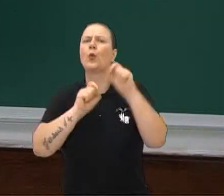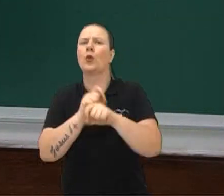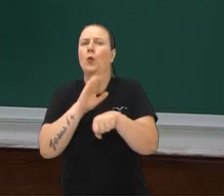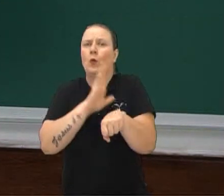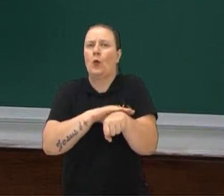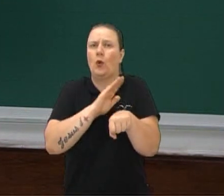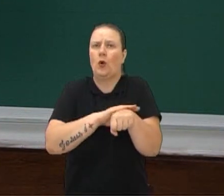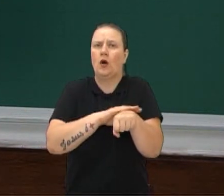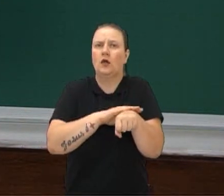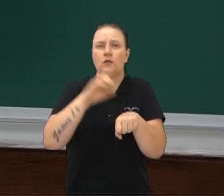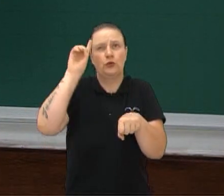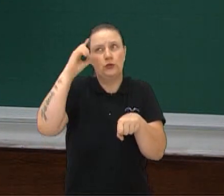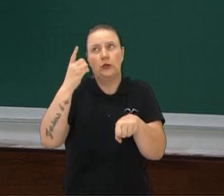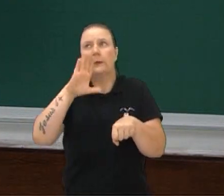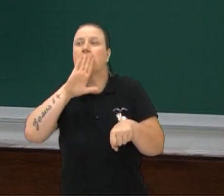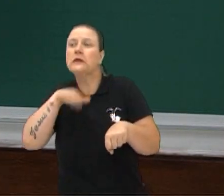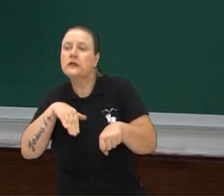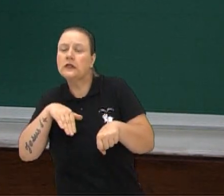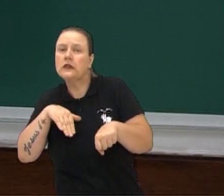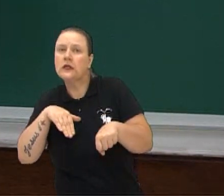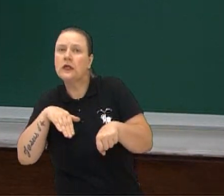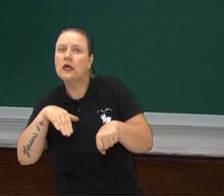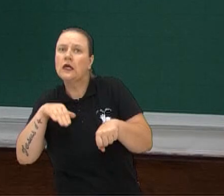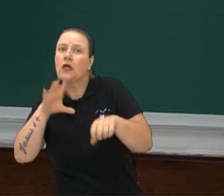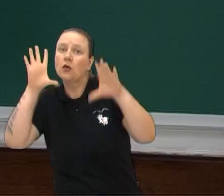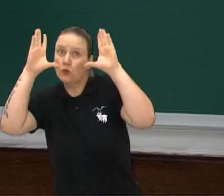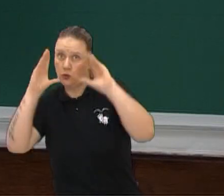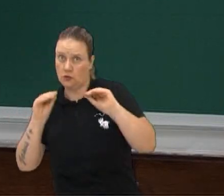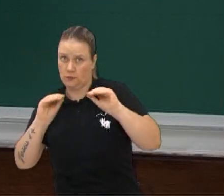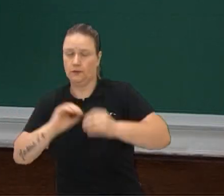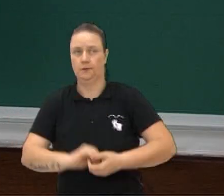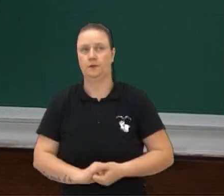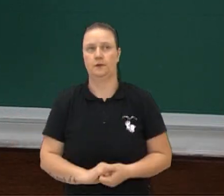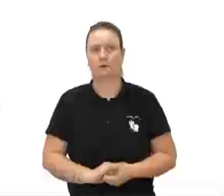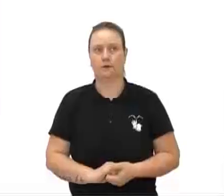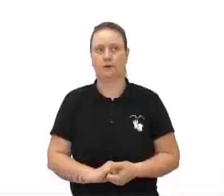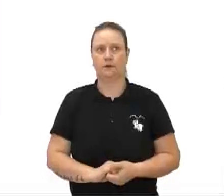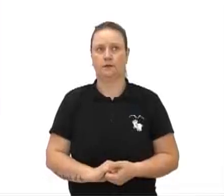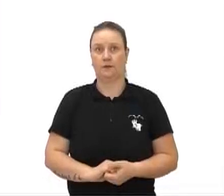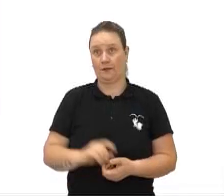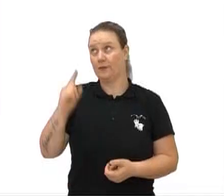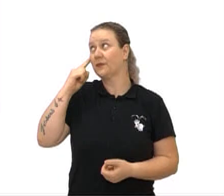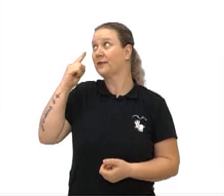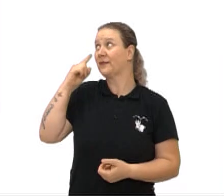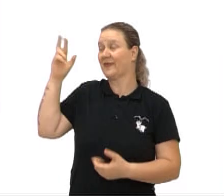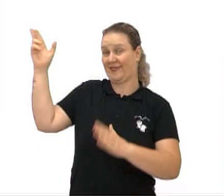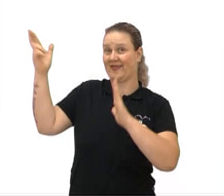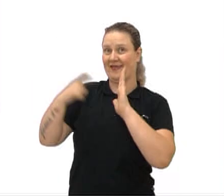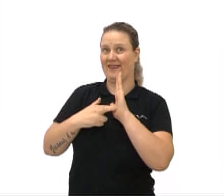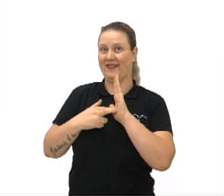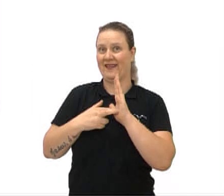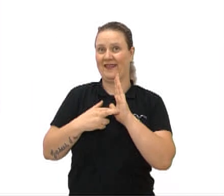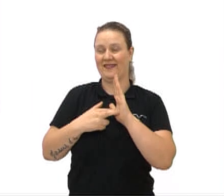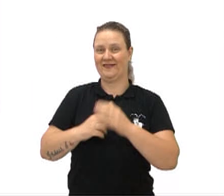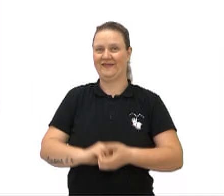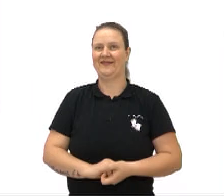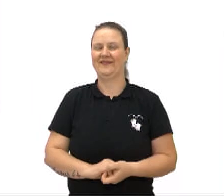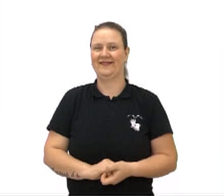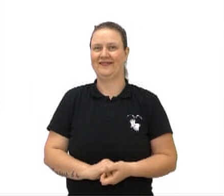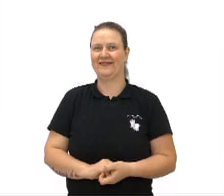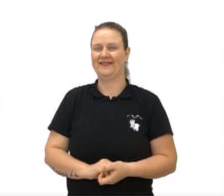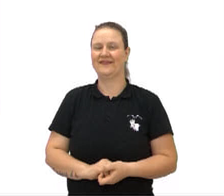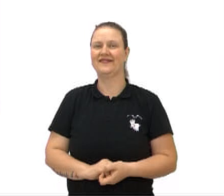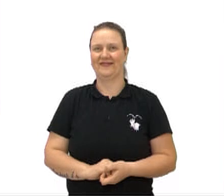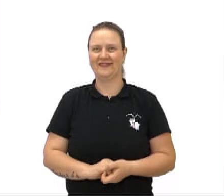horário do dia, nós temos expressões diferentes. Então, como quedou? Rosa disse, buenas noches, Luis. Luis